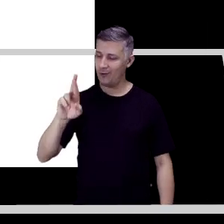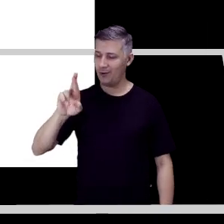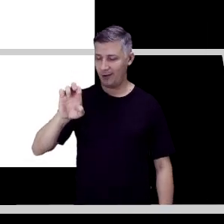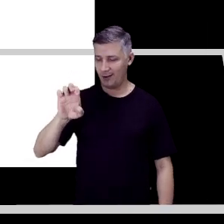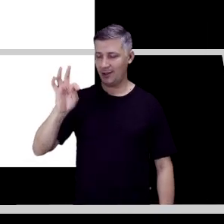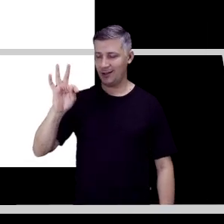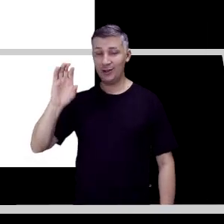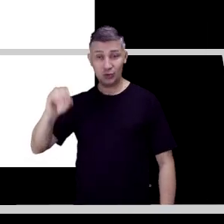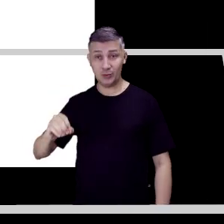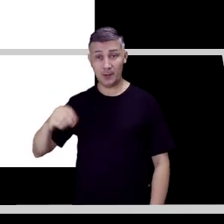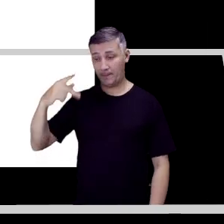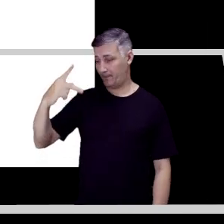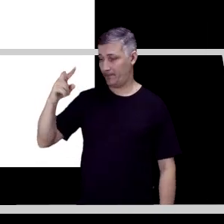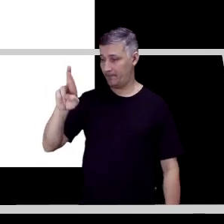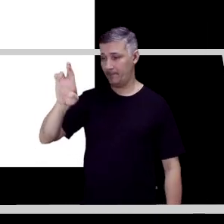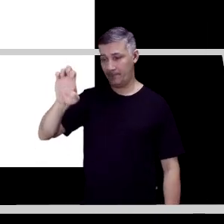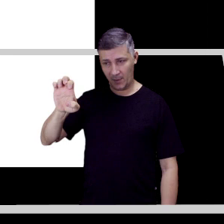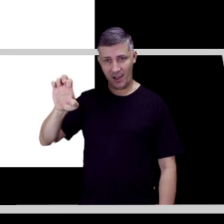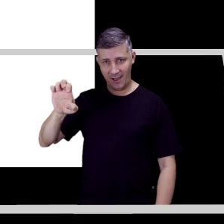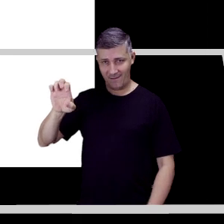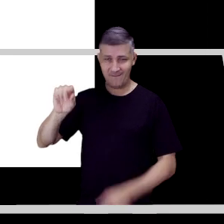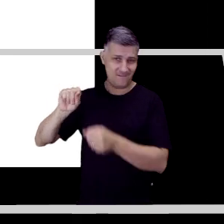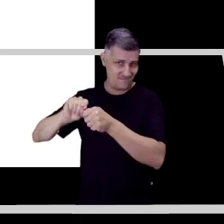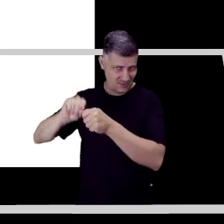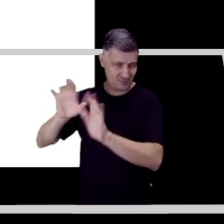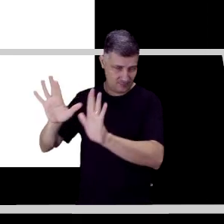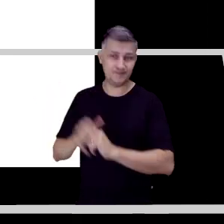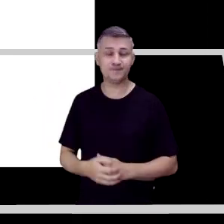isso, o concreto pré-fabricado. Então,